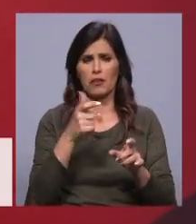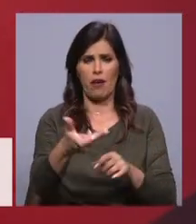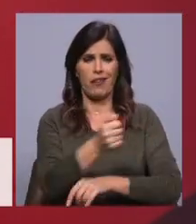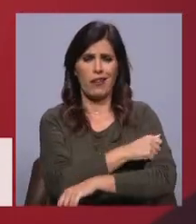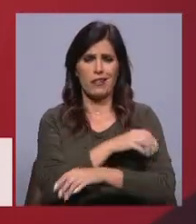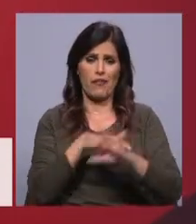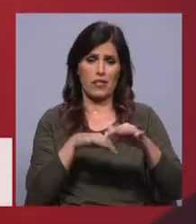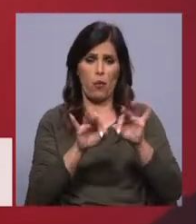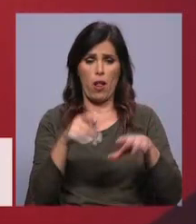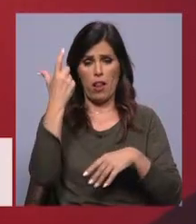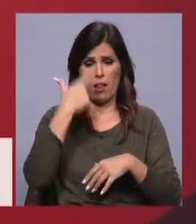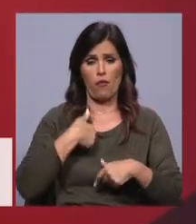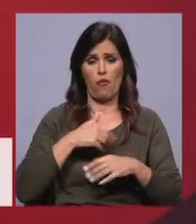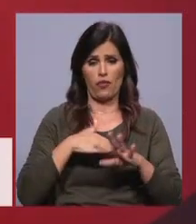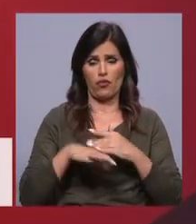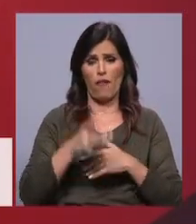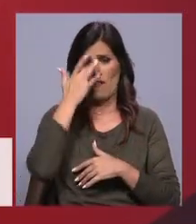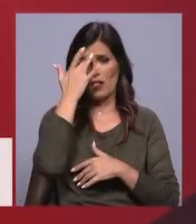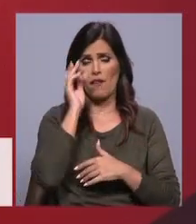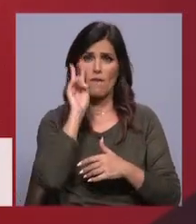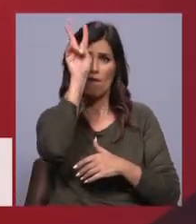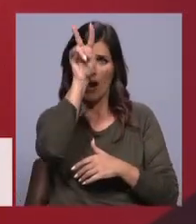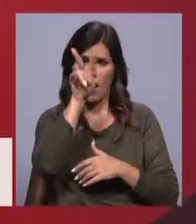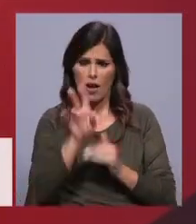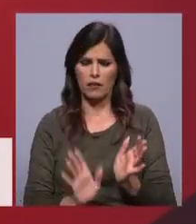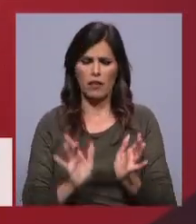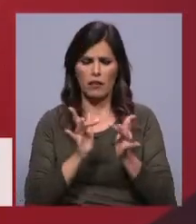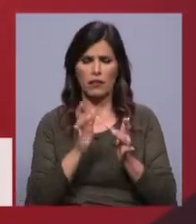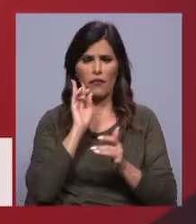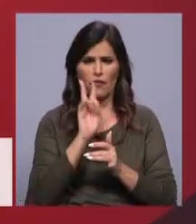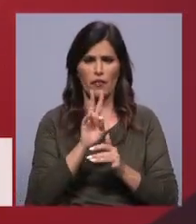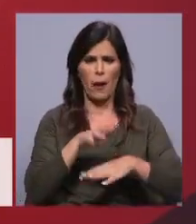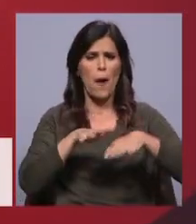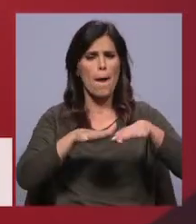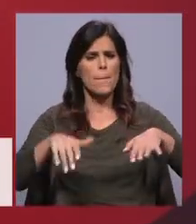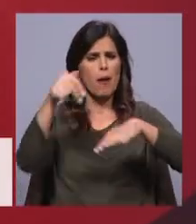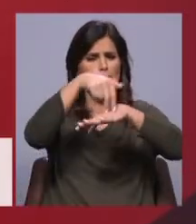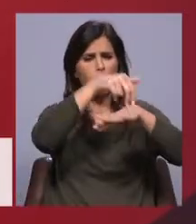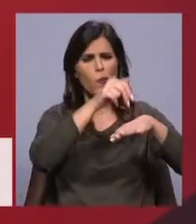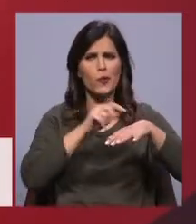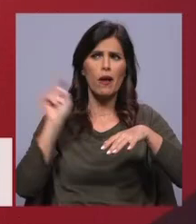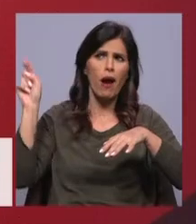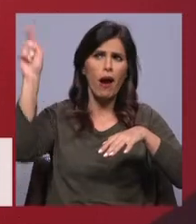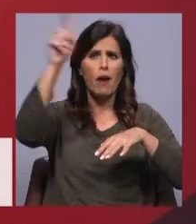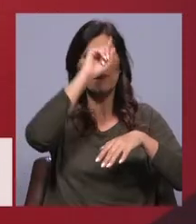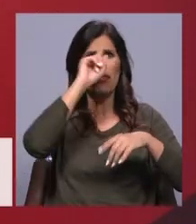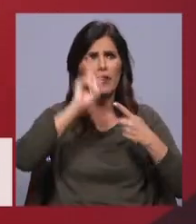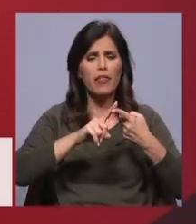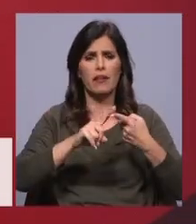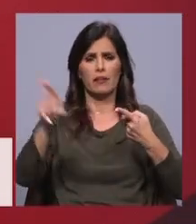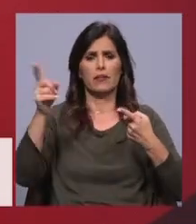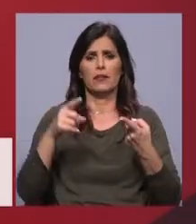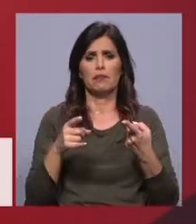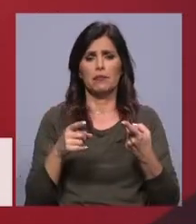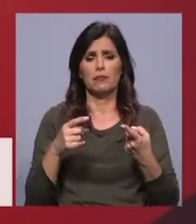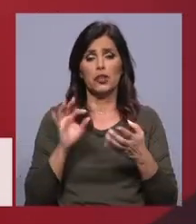que é muito fácil que é irem à internet e ver os palcos da jornadas mundiais da juventude de Madrid a